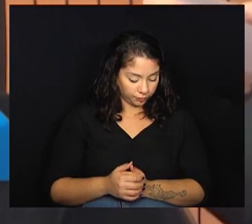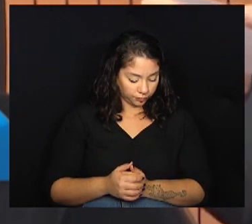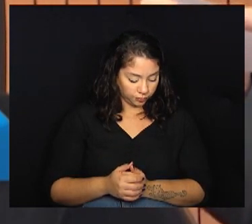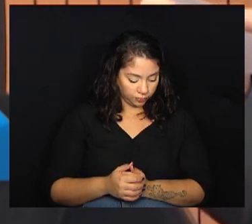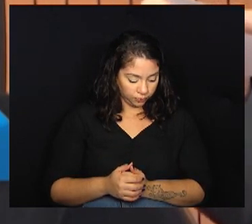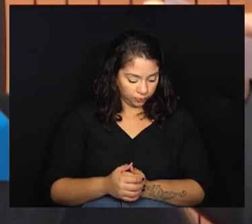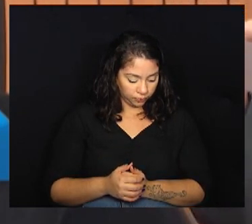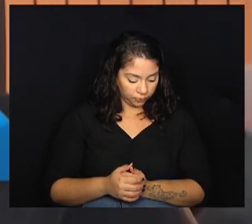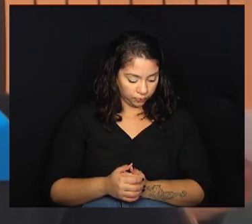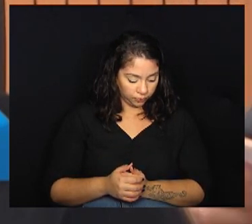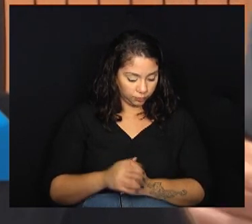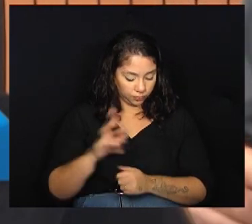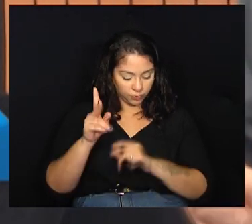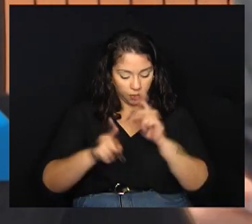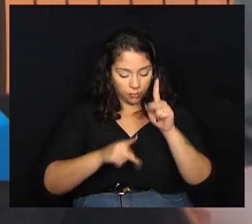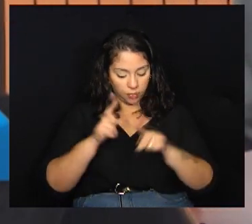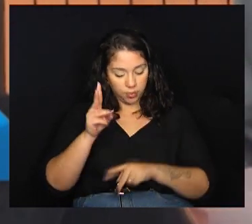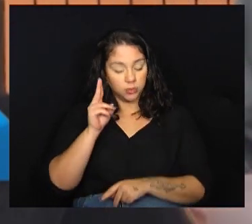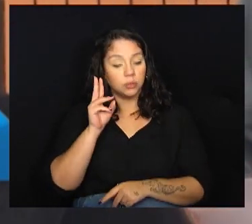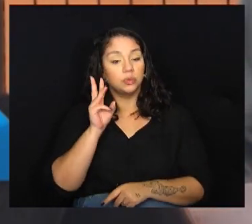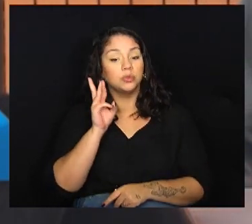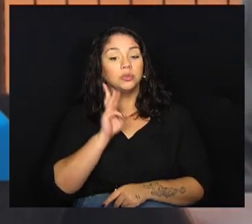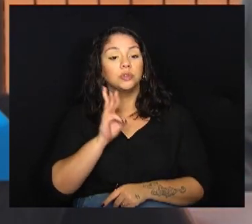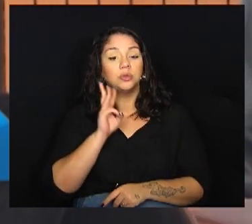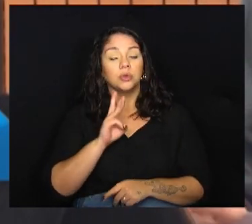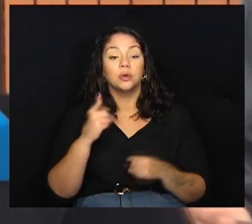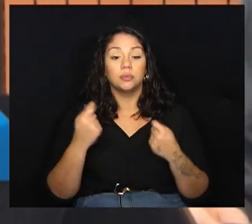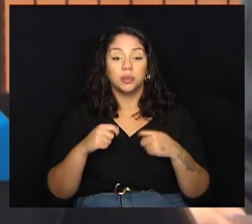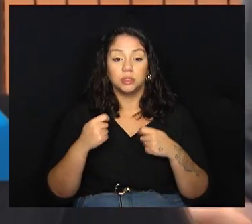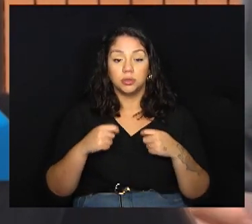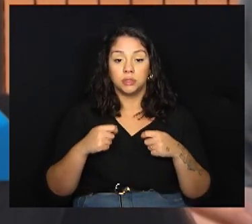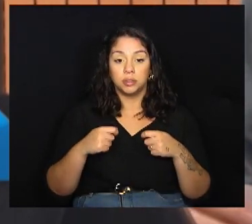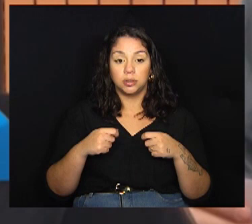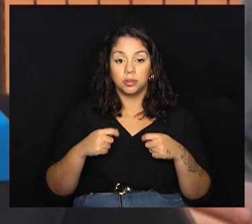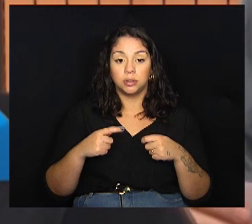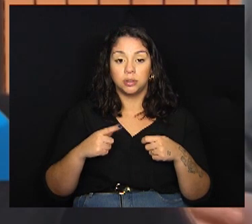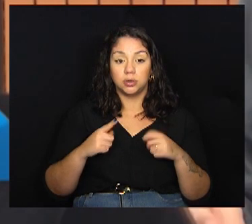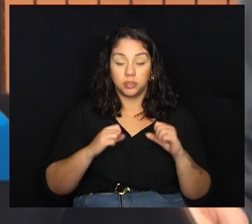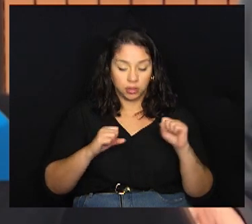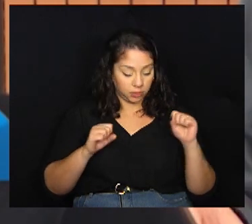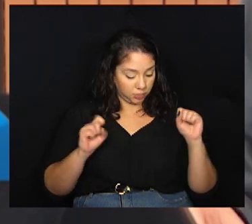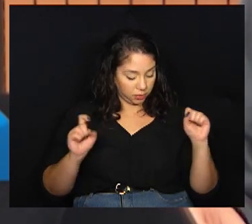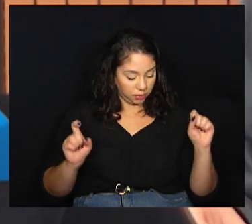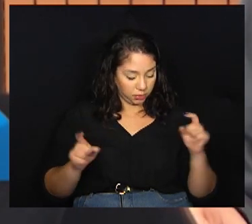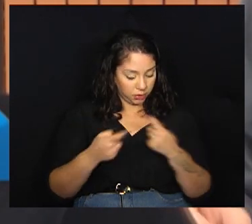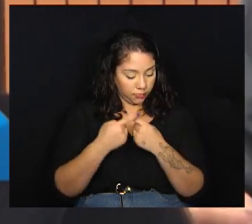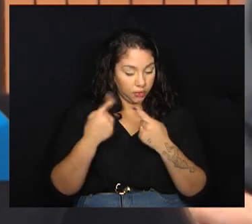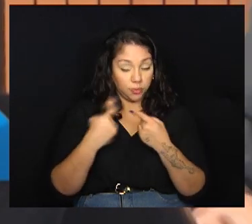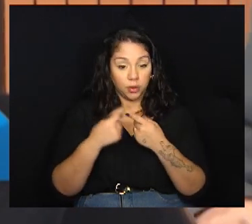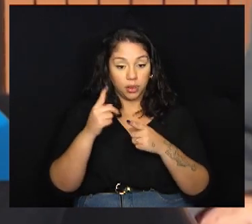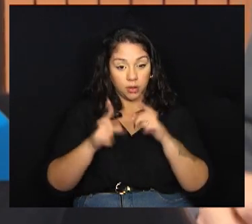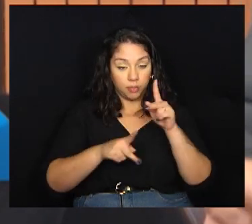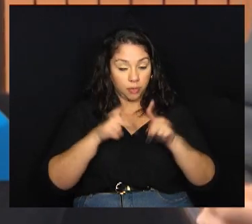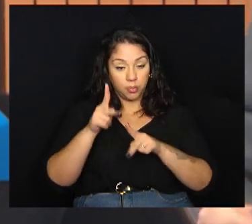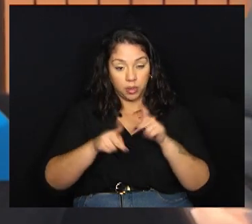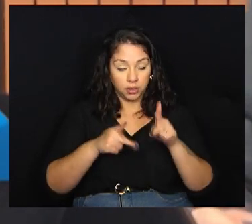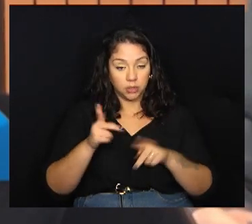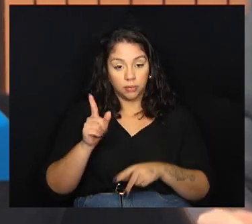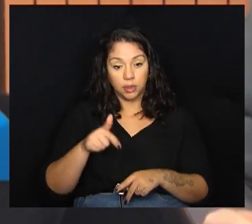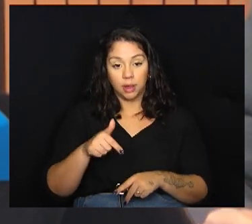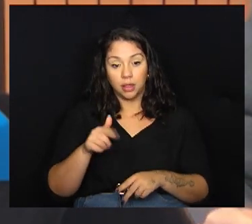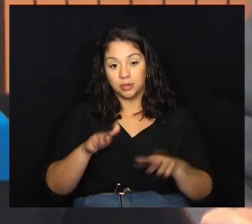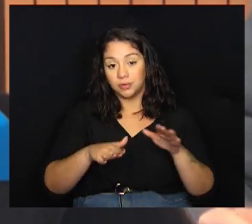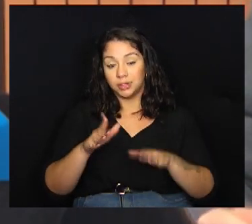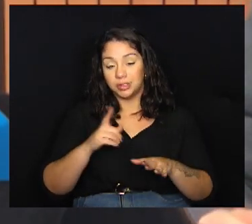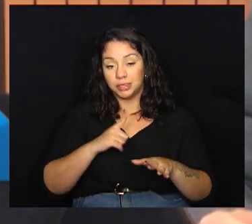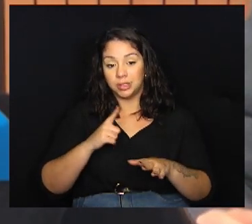precisa ser assistida e eu sei que é um grande desafio para a equipe de saúde, porque é uma população que às vezes está em cada ponto